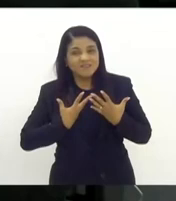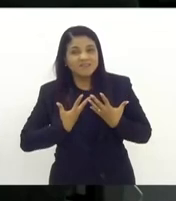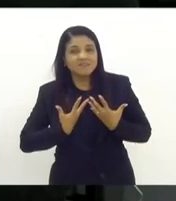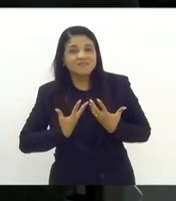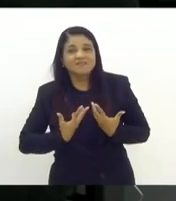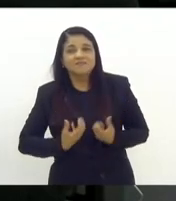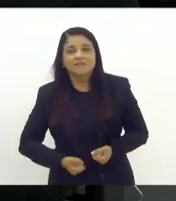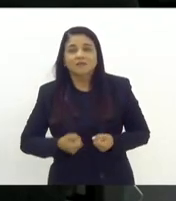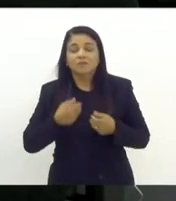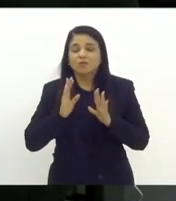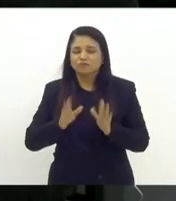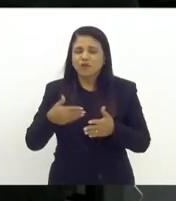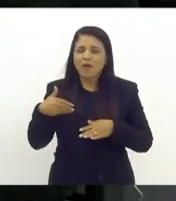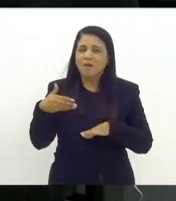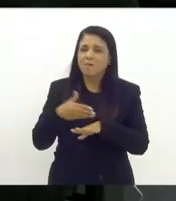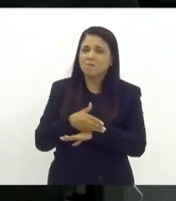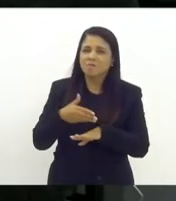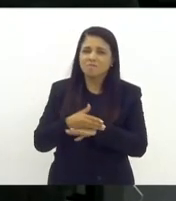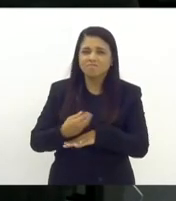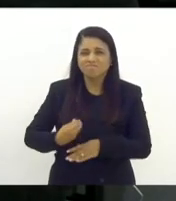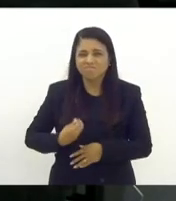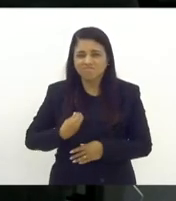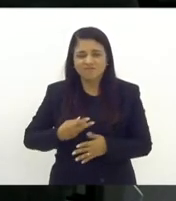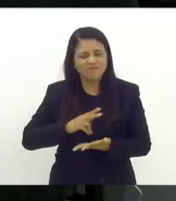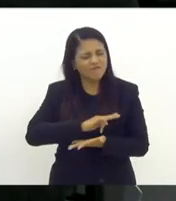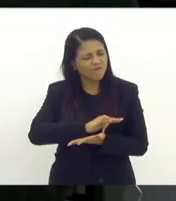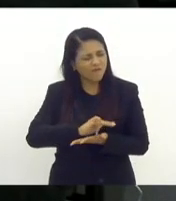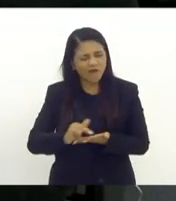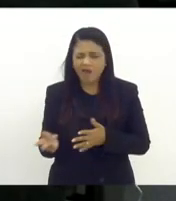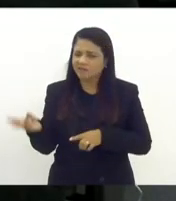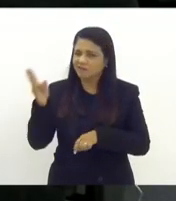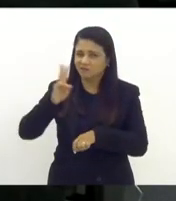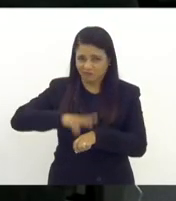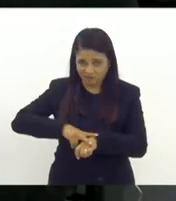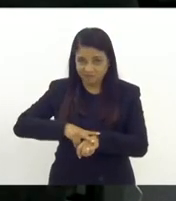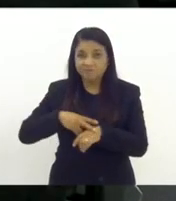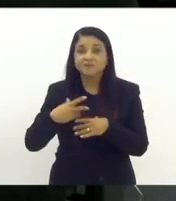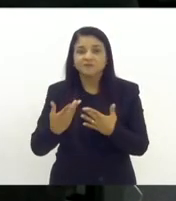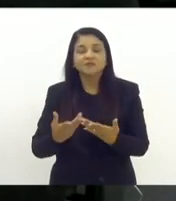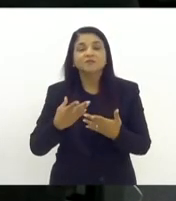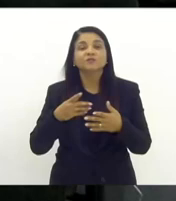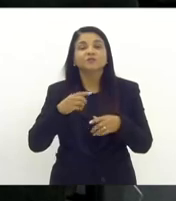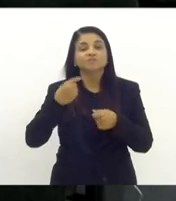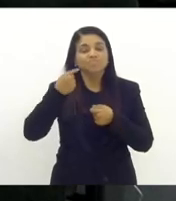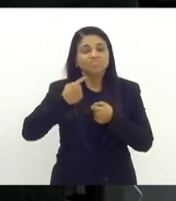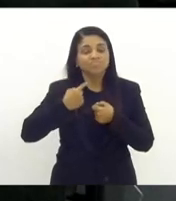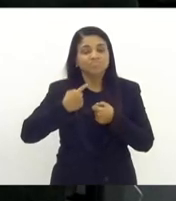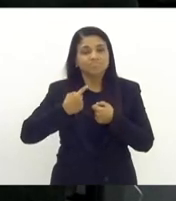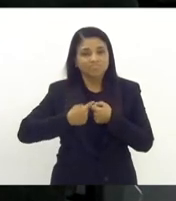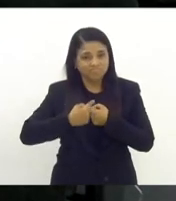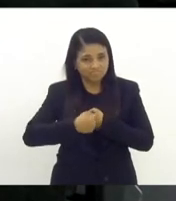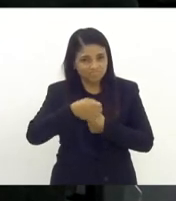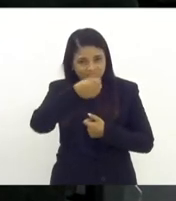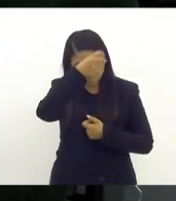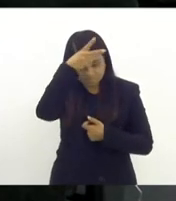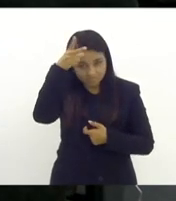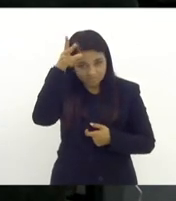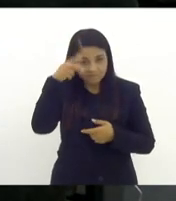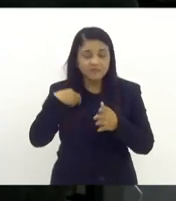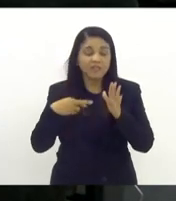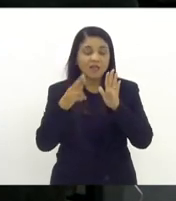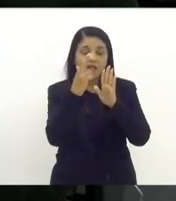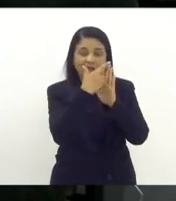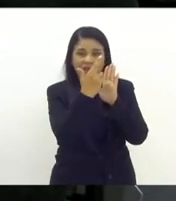eu já participei disso tudo aqui muitas vezes muitas vezes no âmbito Municipal a gente tem um marco regulatório